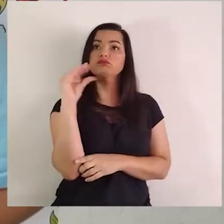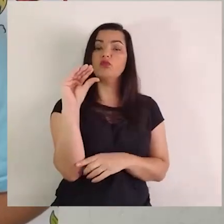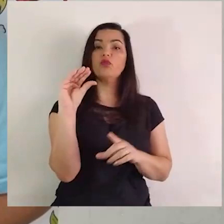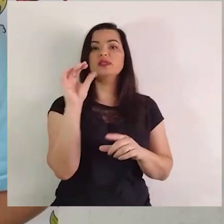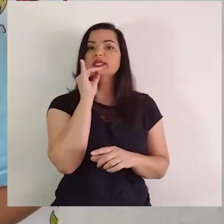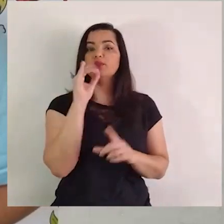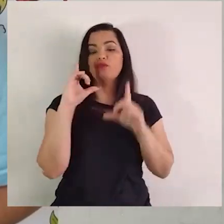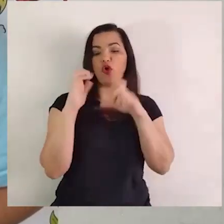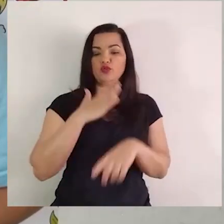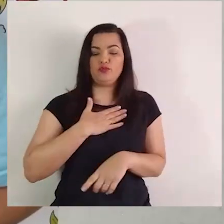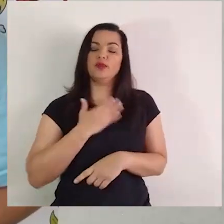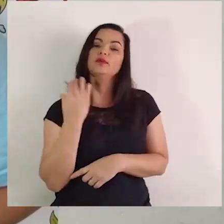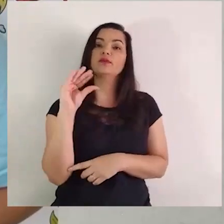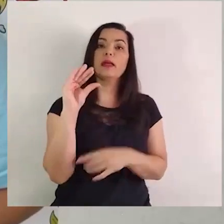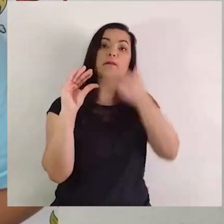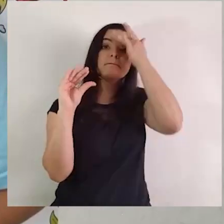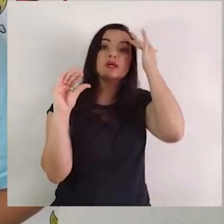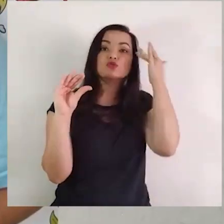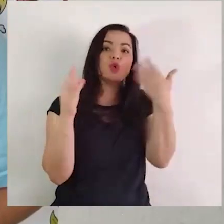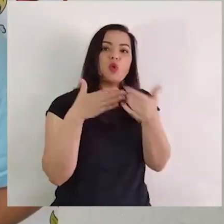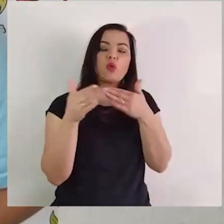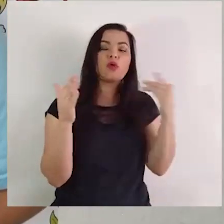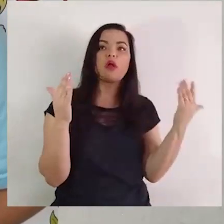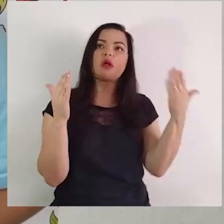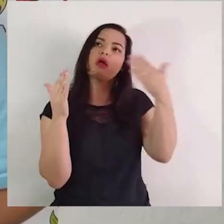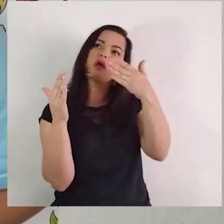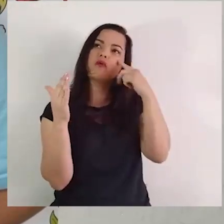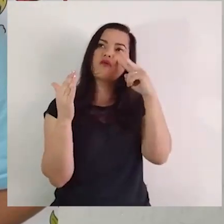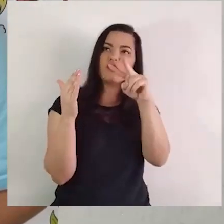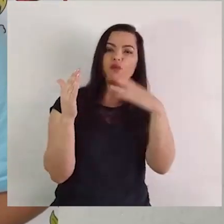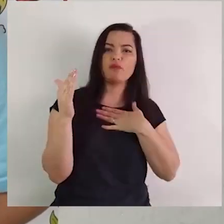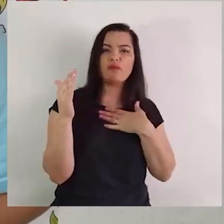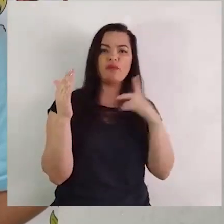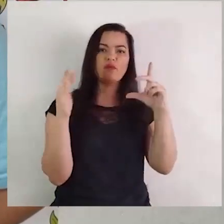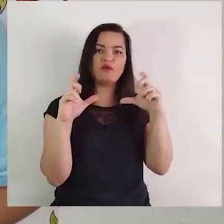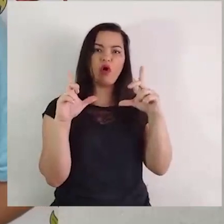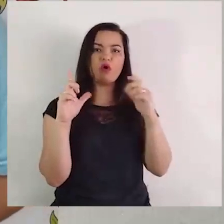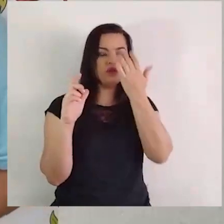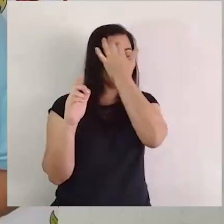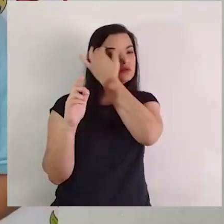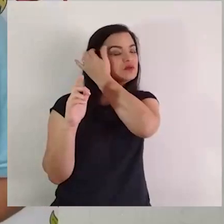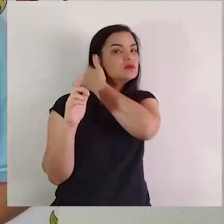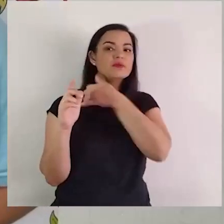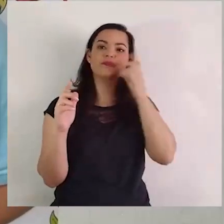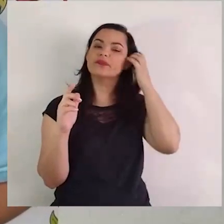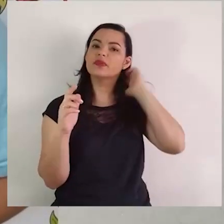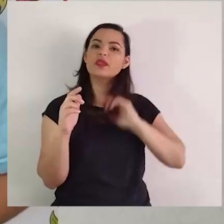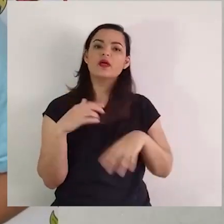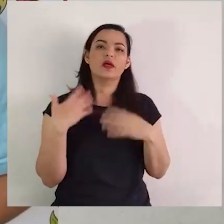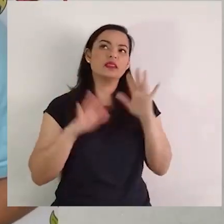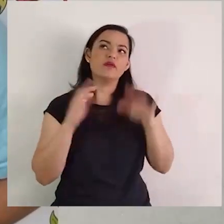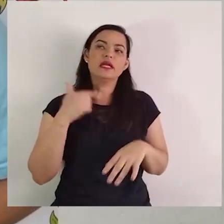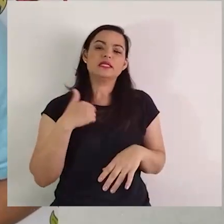eu postar uma foto, alguém acessar essa foto, ela, por descuido meu,